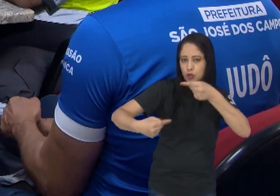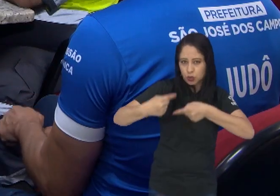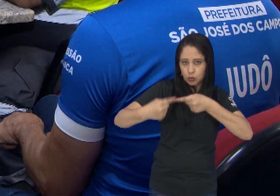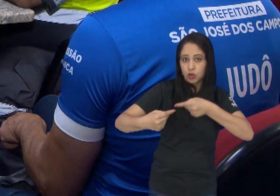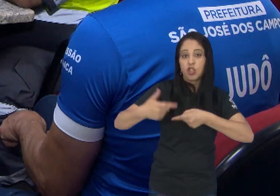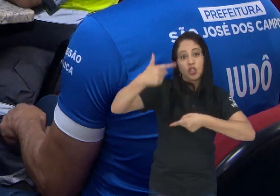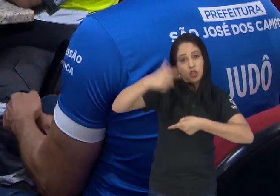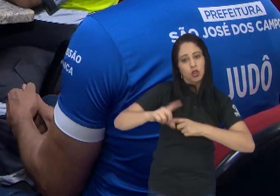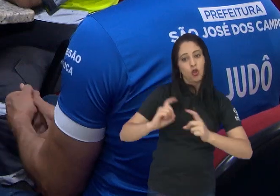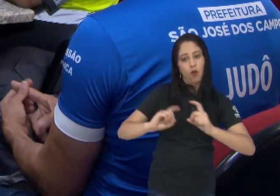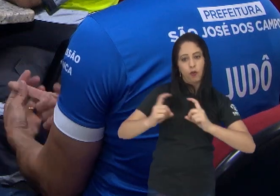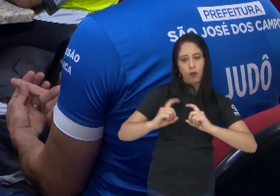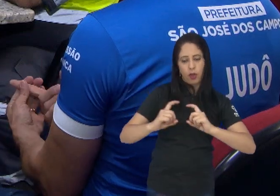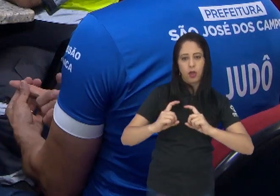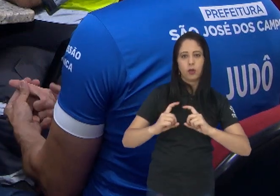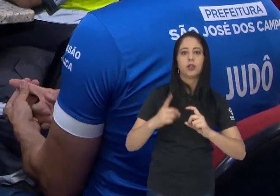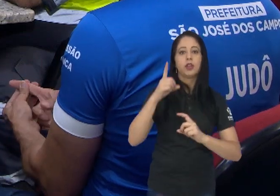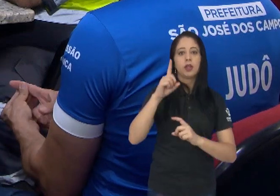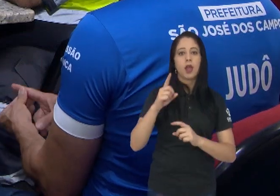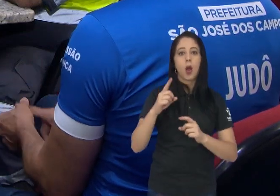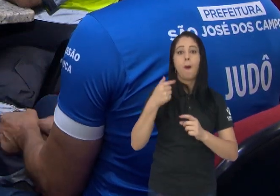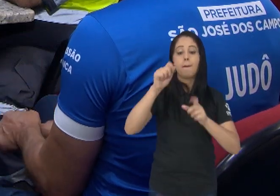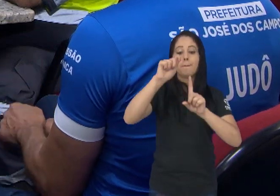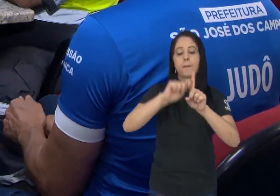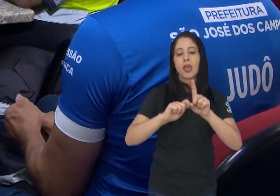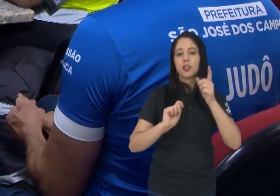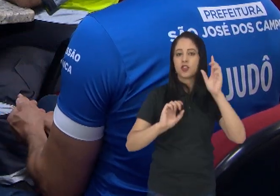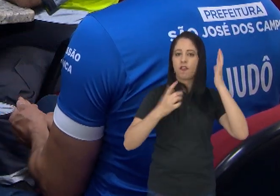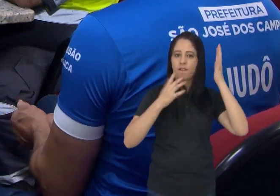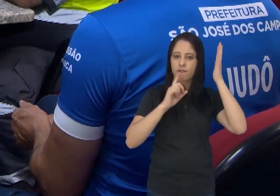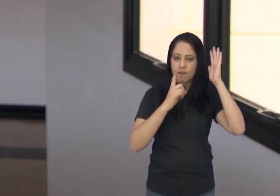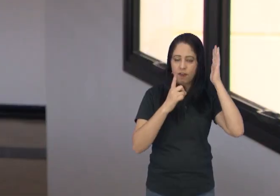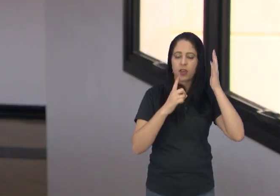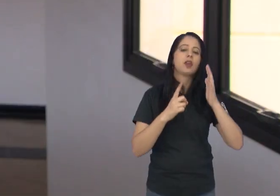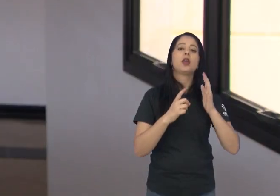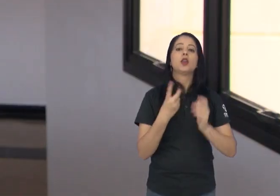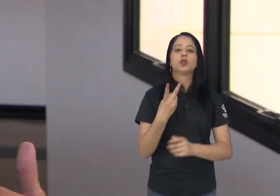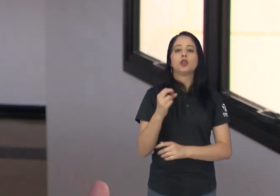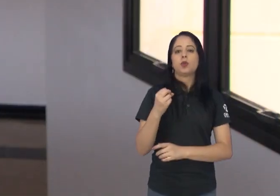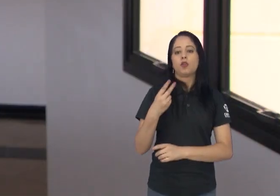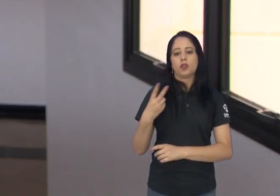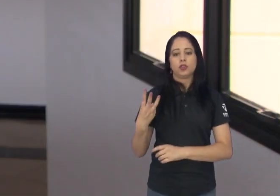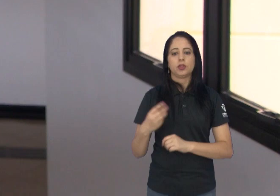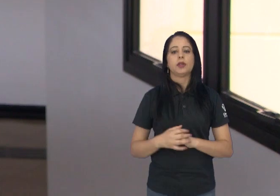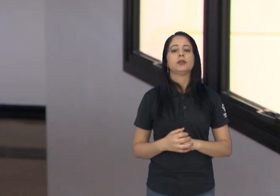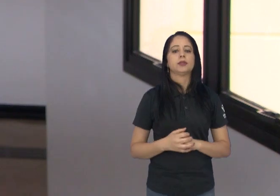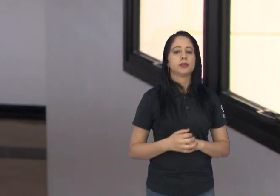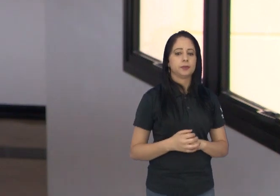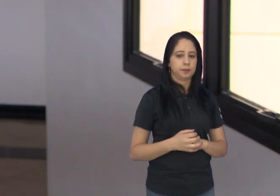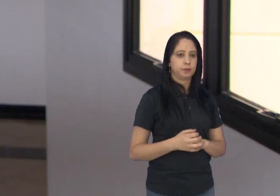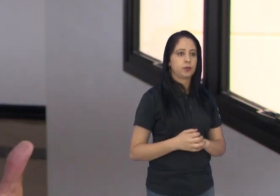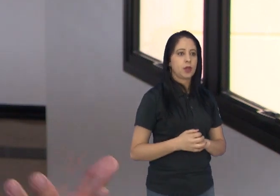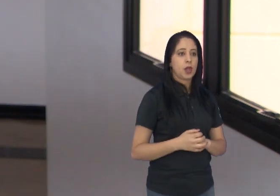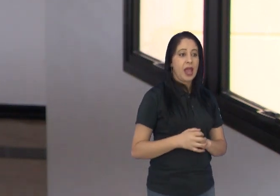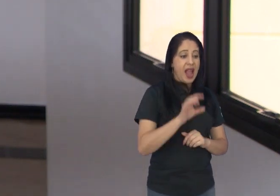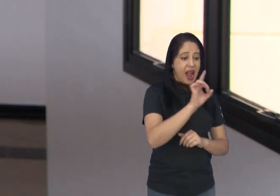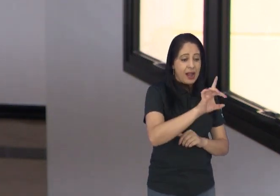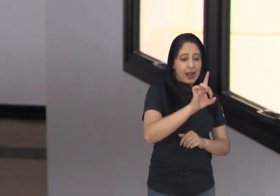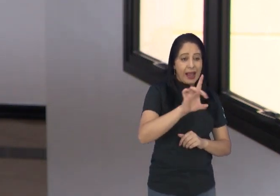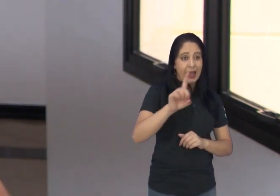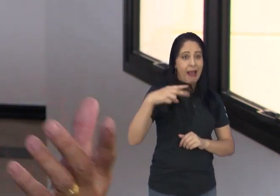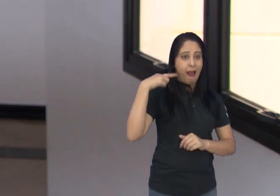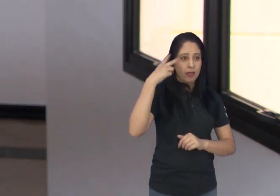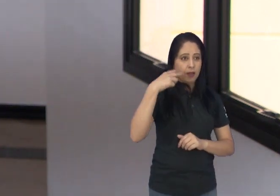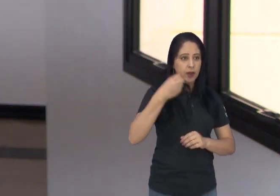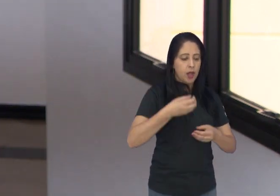que está previsto para acontecer em fevereiro de 2023. Nós distribuiremos para todos os vereadores, para que,